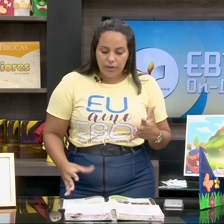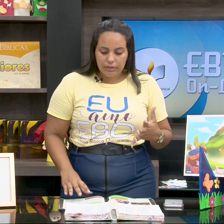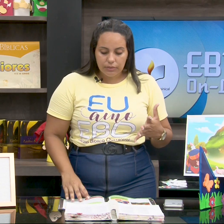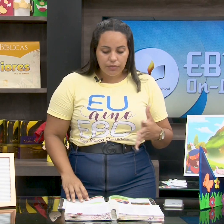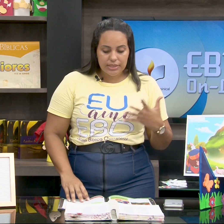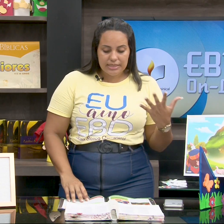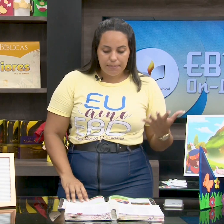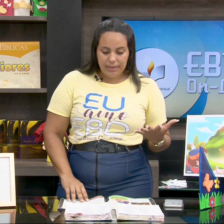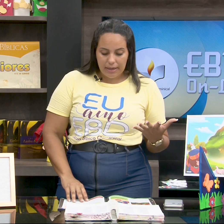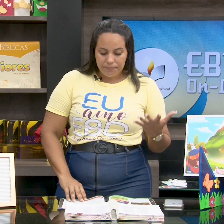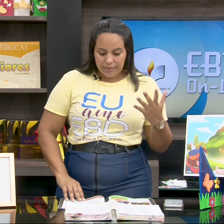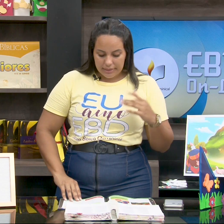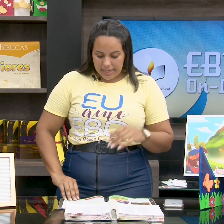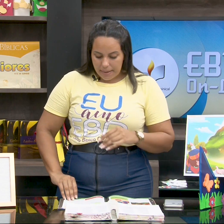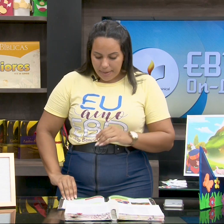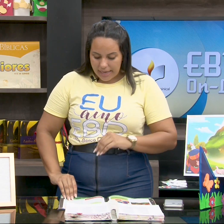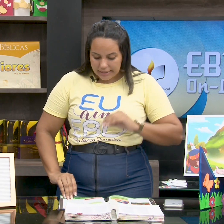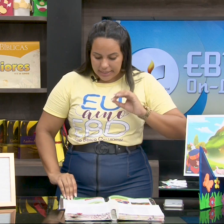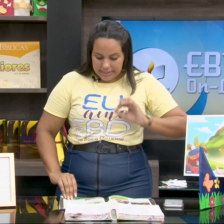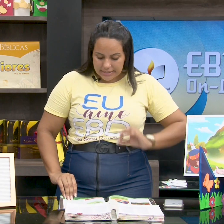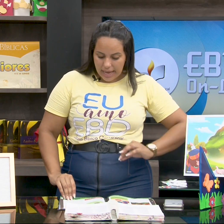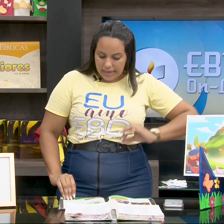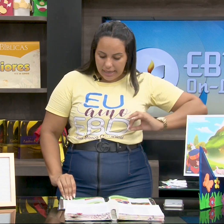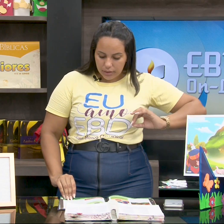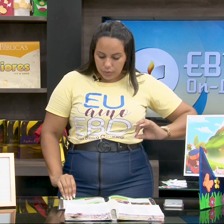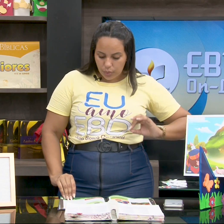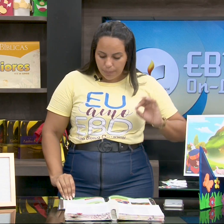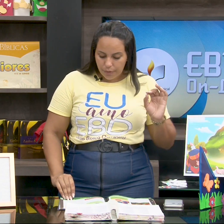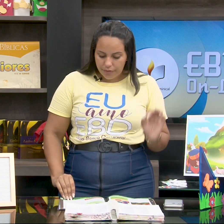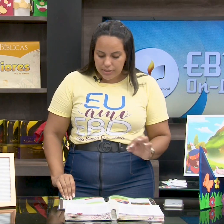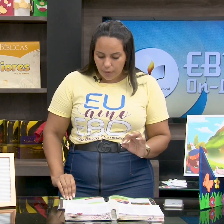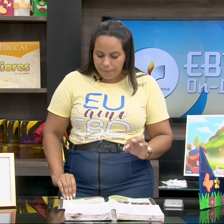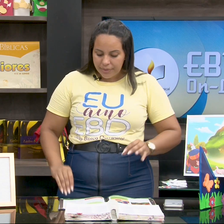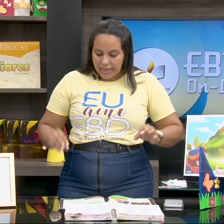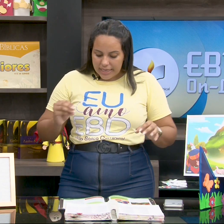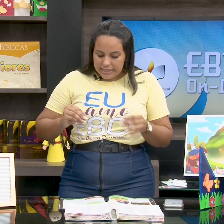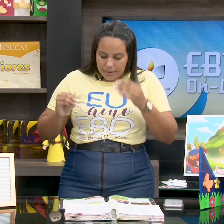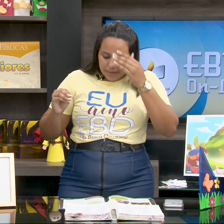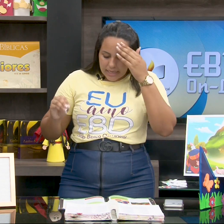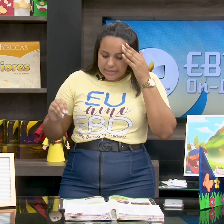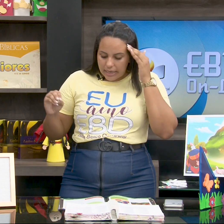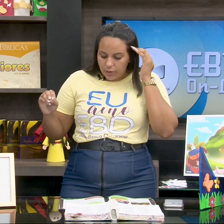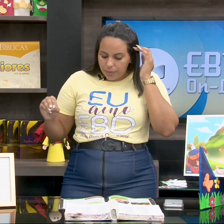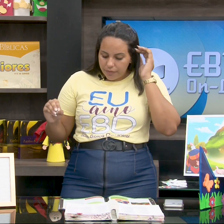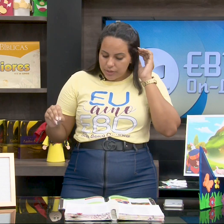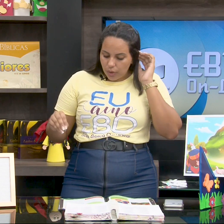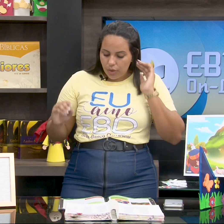parte do Você Sabia, tem a parte Sala do Professor. E